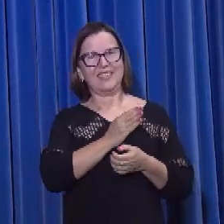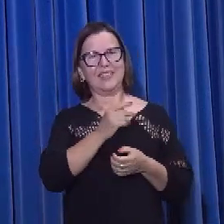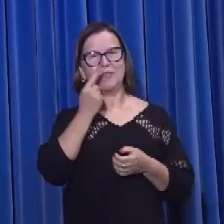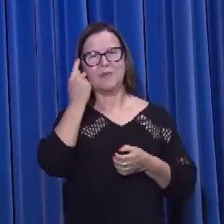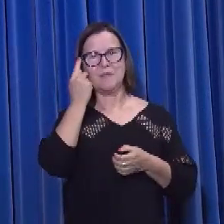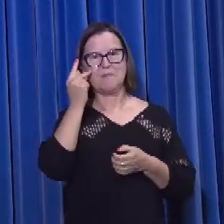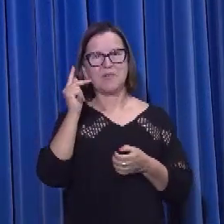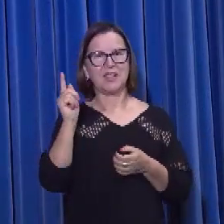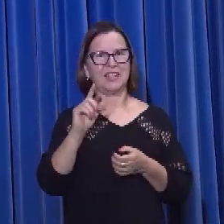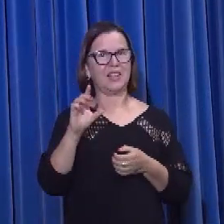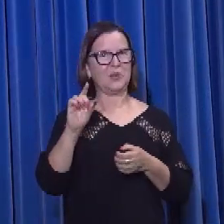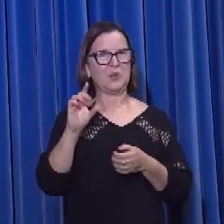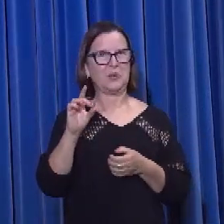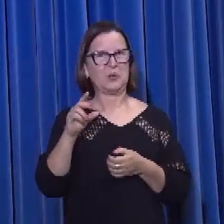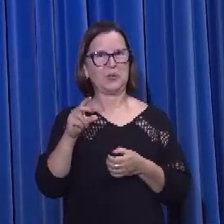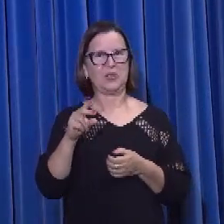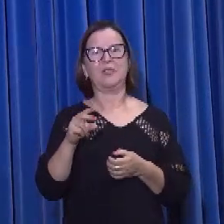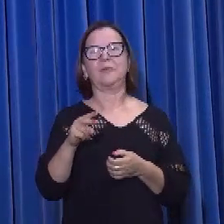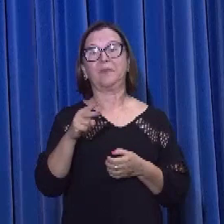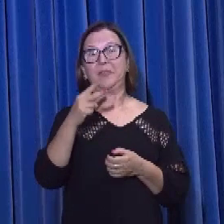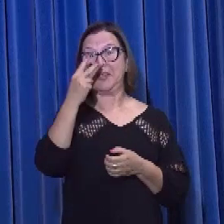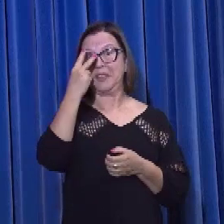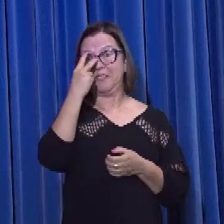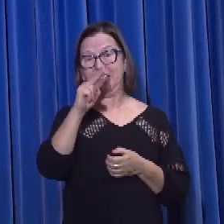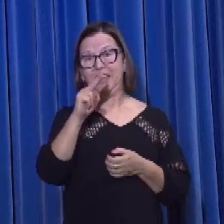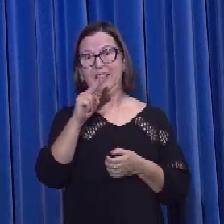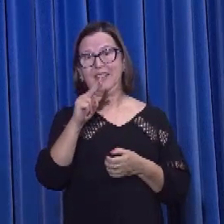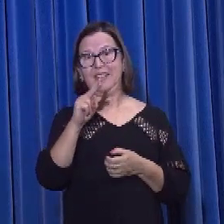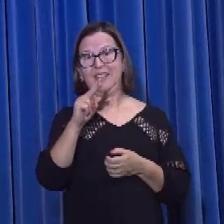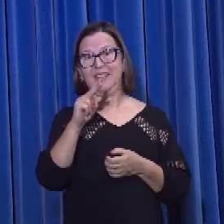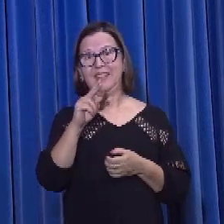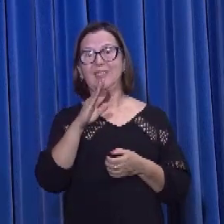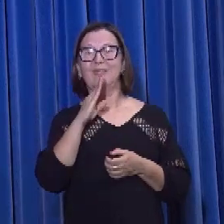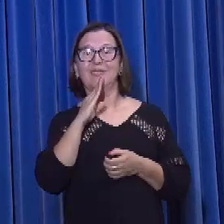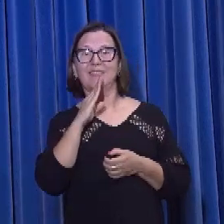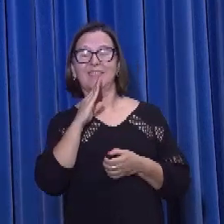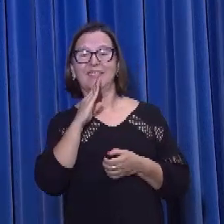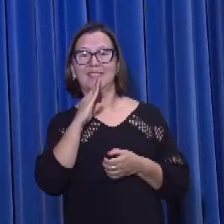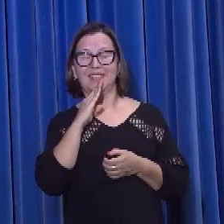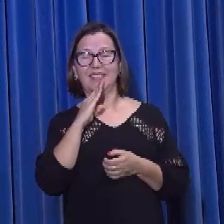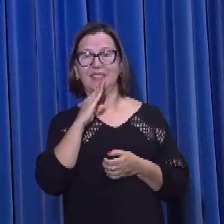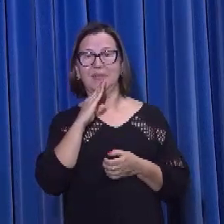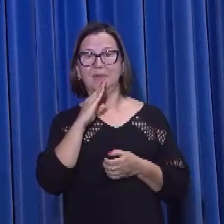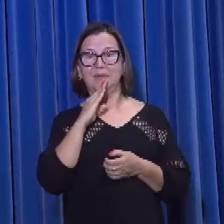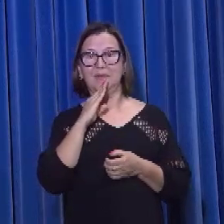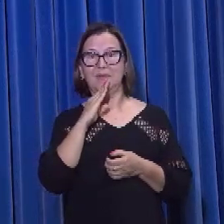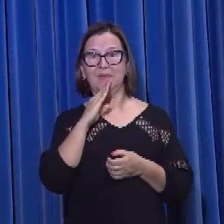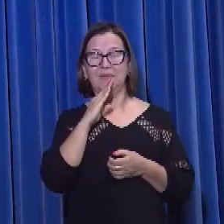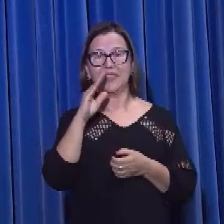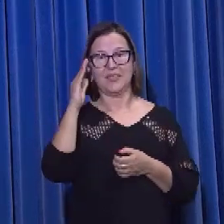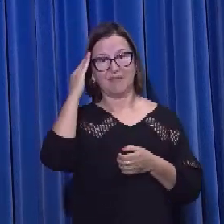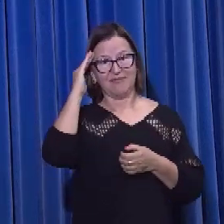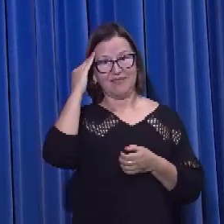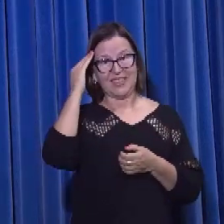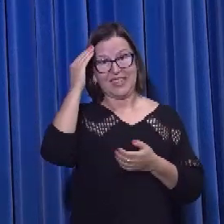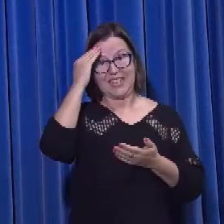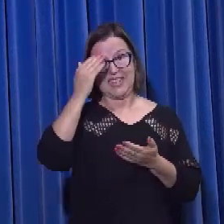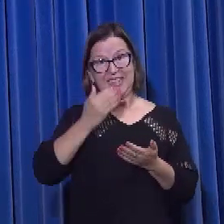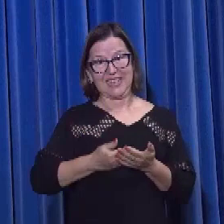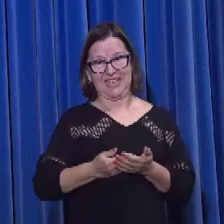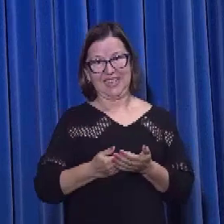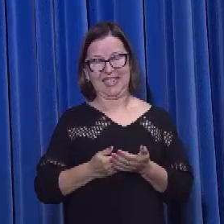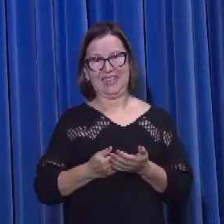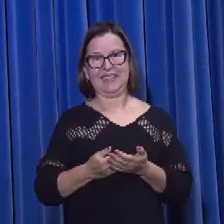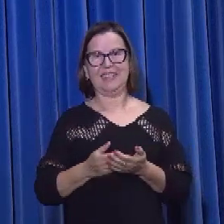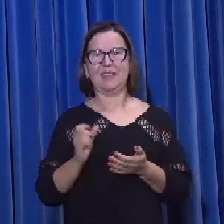ouvir, mas também crer e entender a mensagem do Evangelho. Somente com o coração e um espírito novo